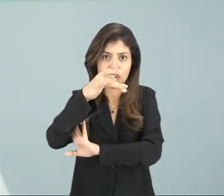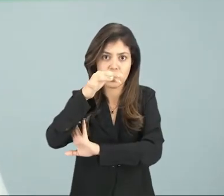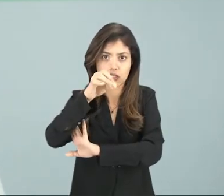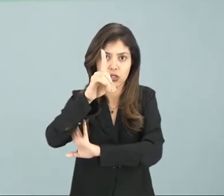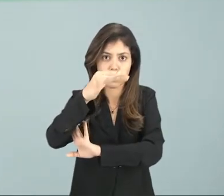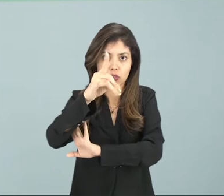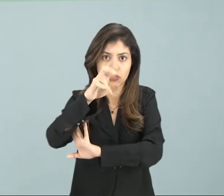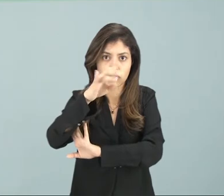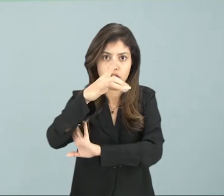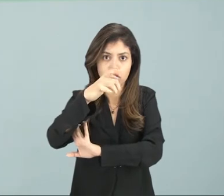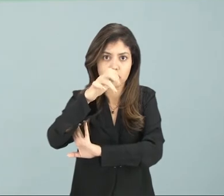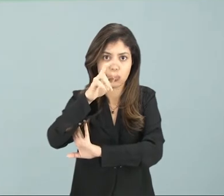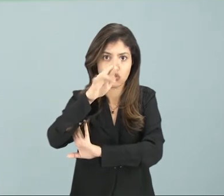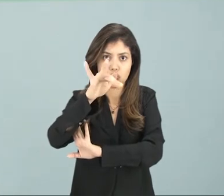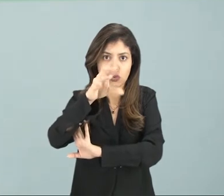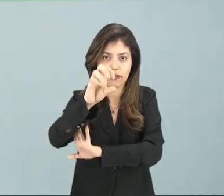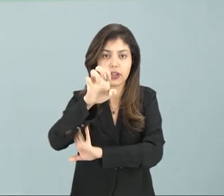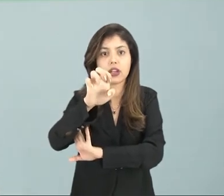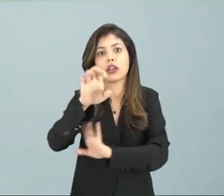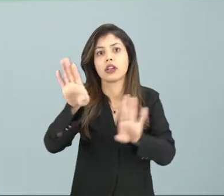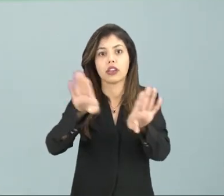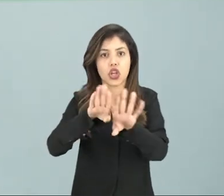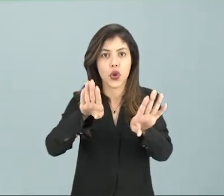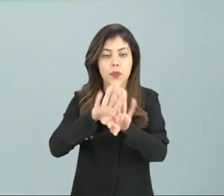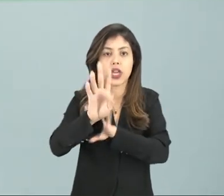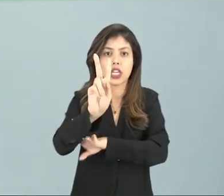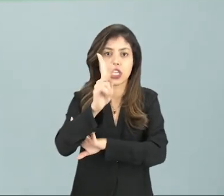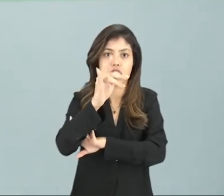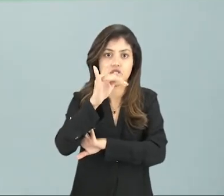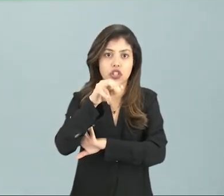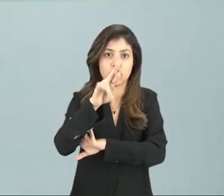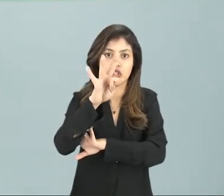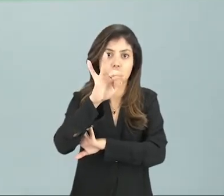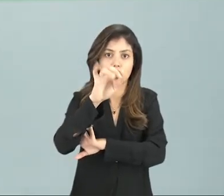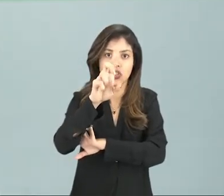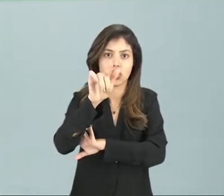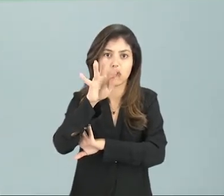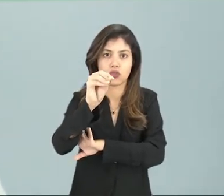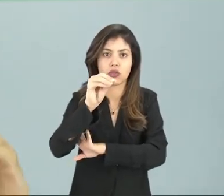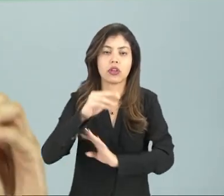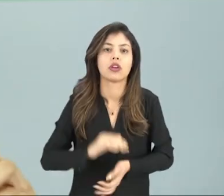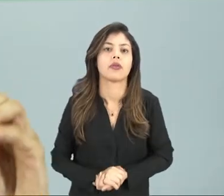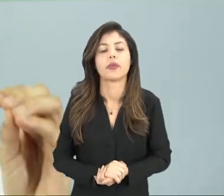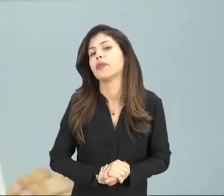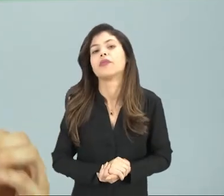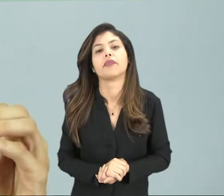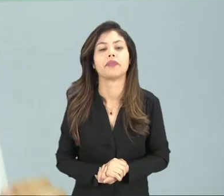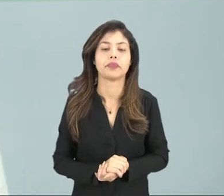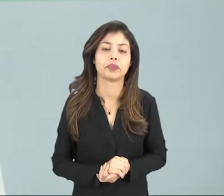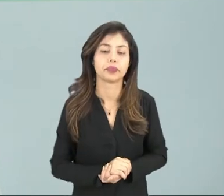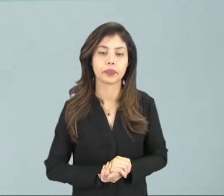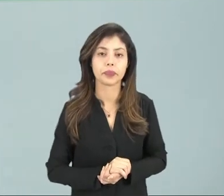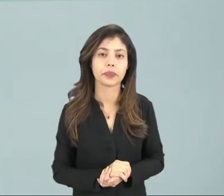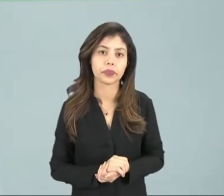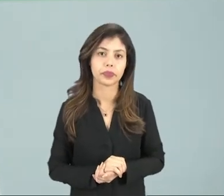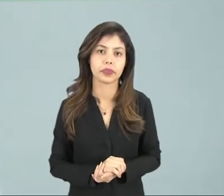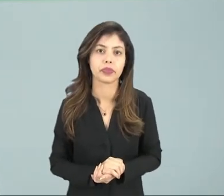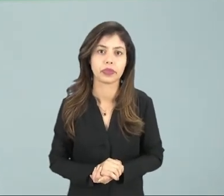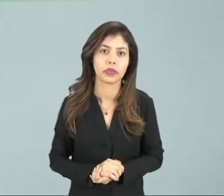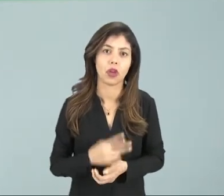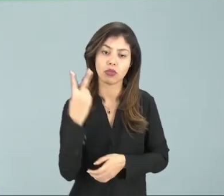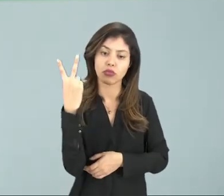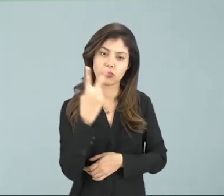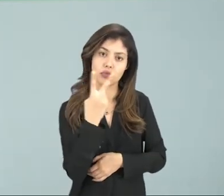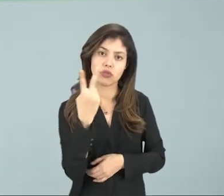e dióxido de nitrogênio então óxidos de enxofre e óxidos de nitrogênio